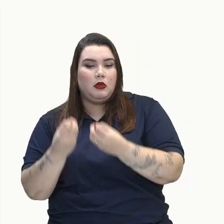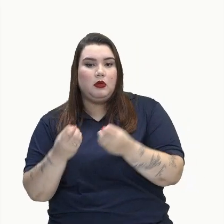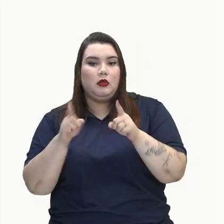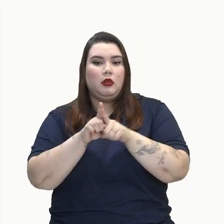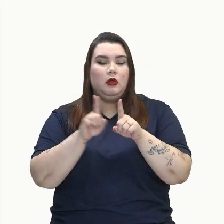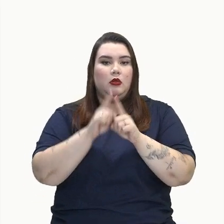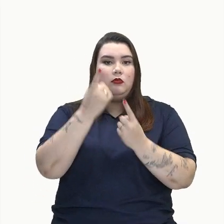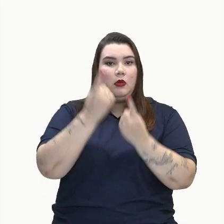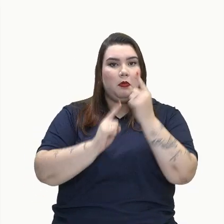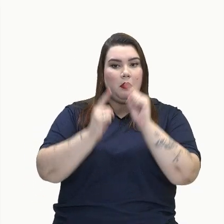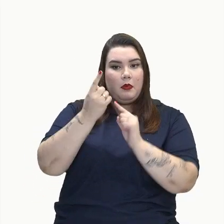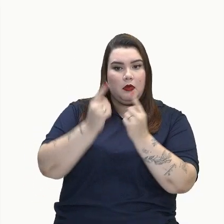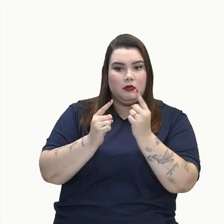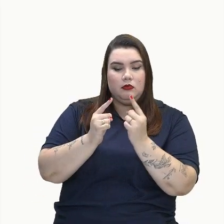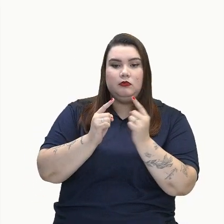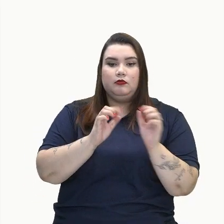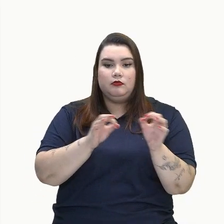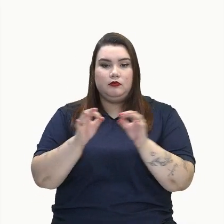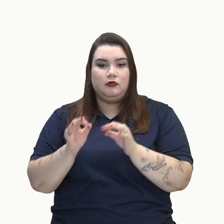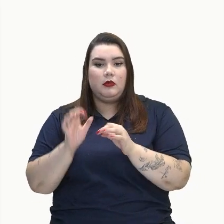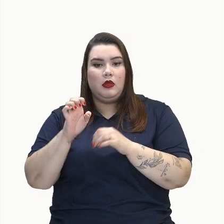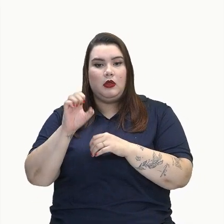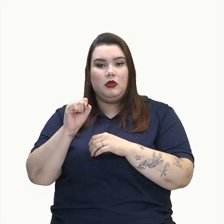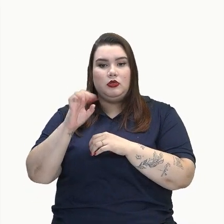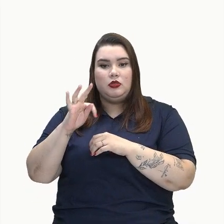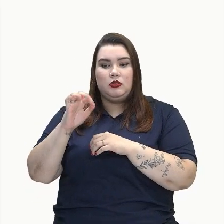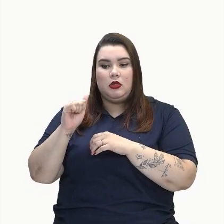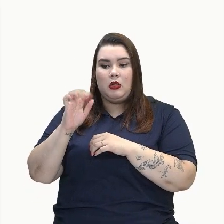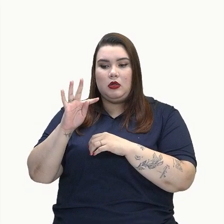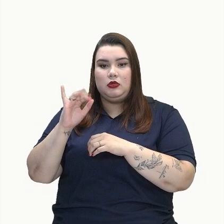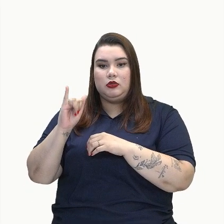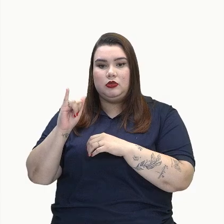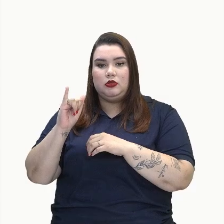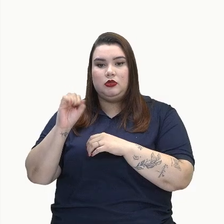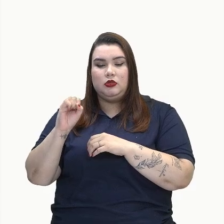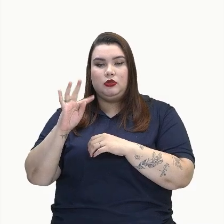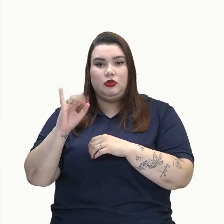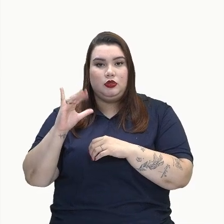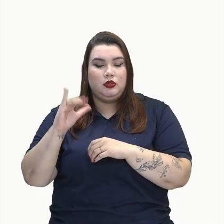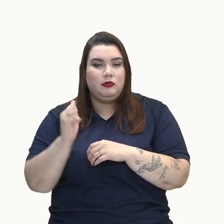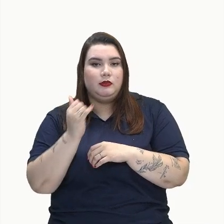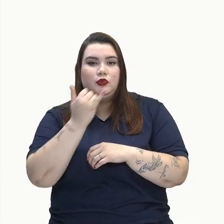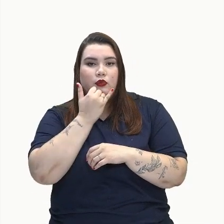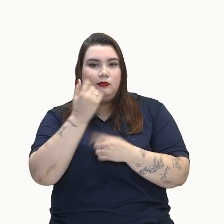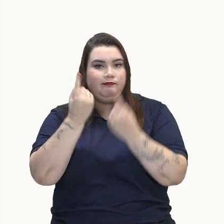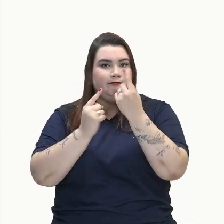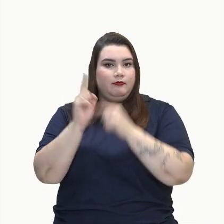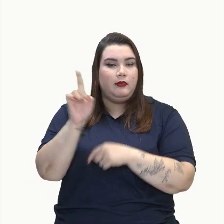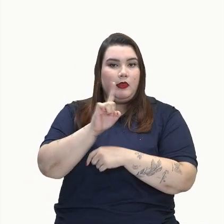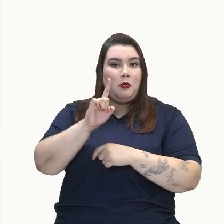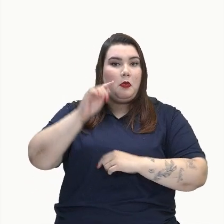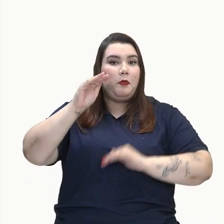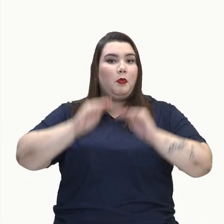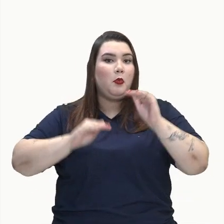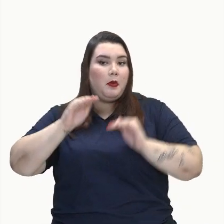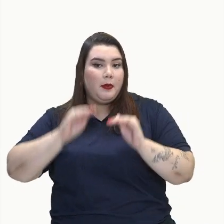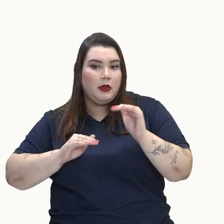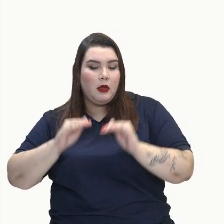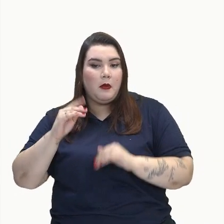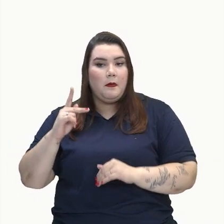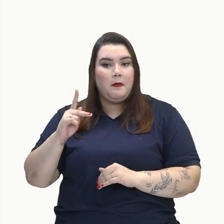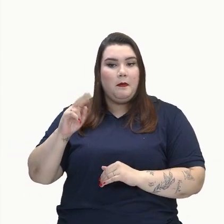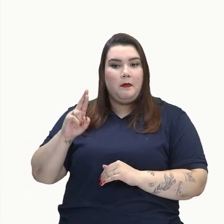e a estatística. Estatística é a probabilidade de determinado evento acontecer. No caso, a probabilidade